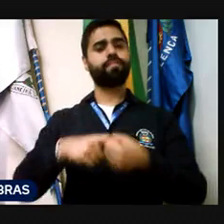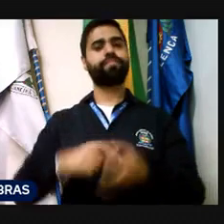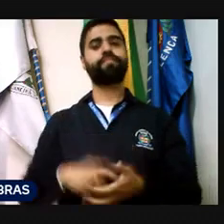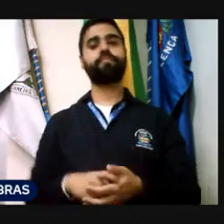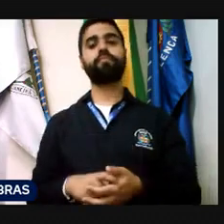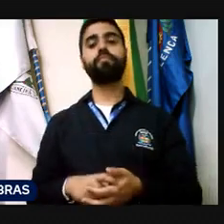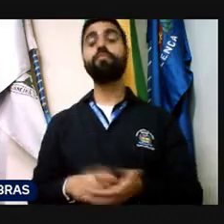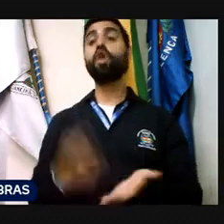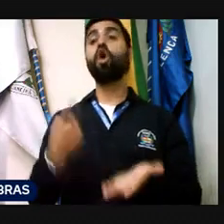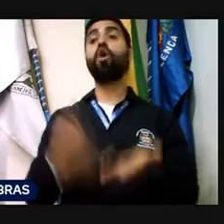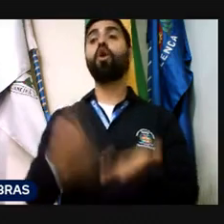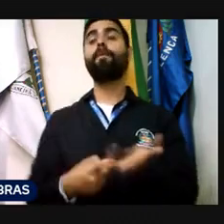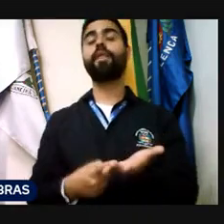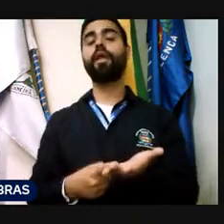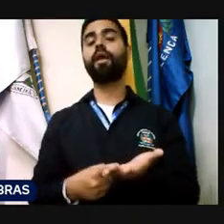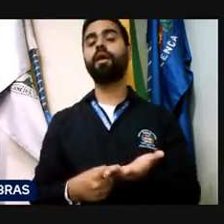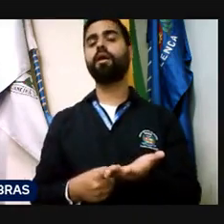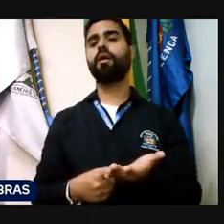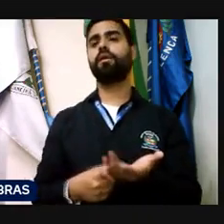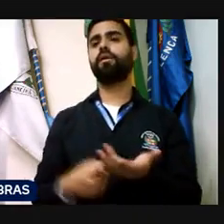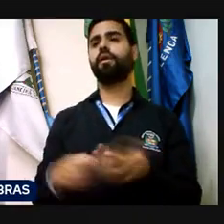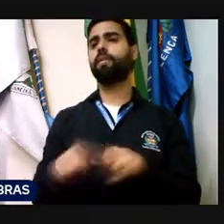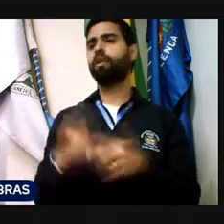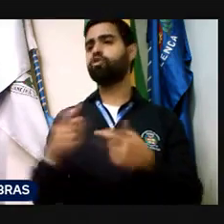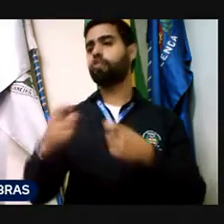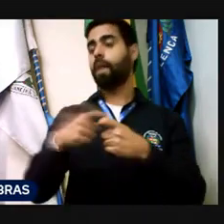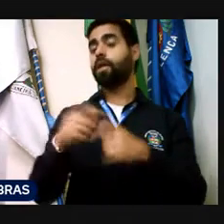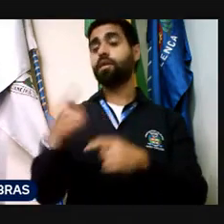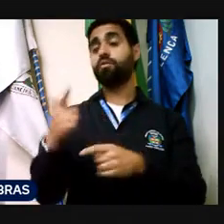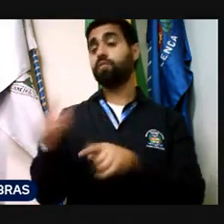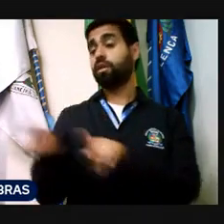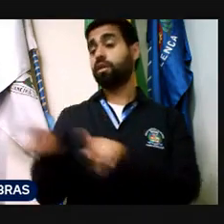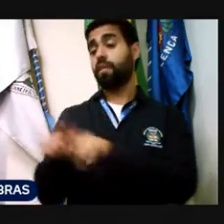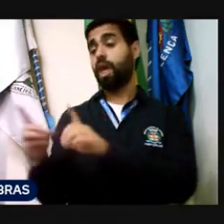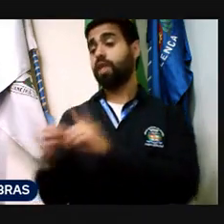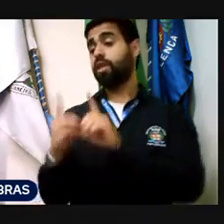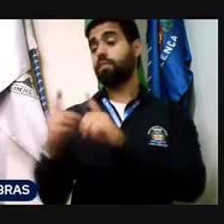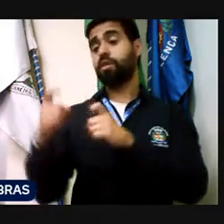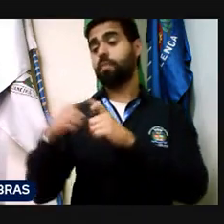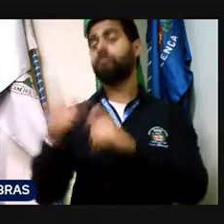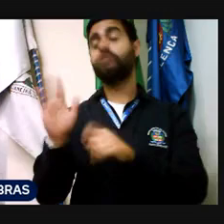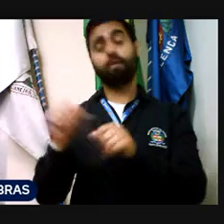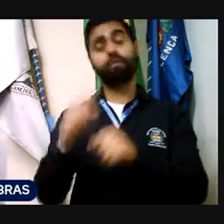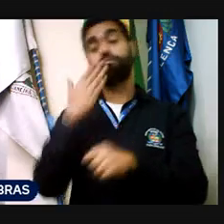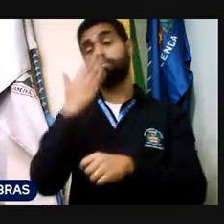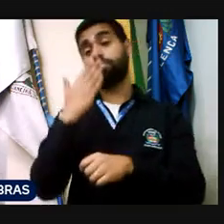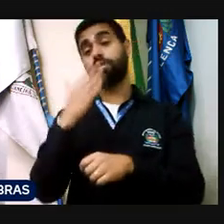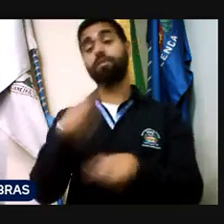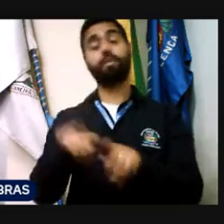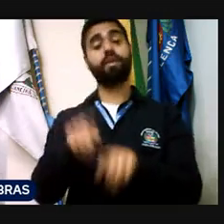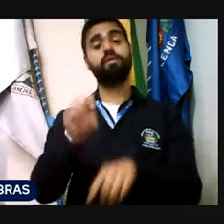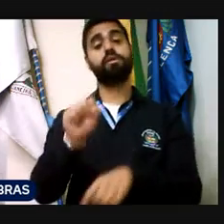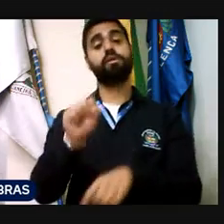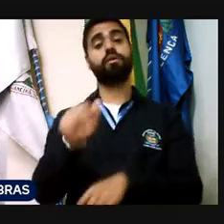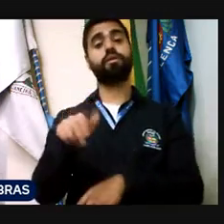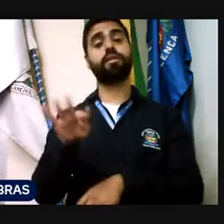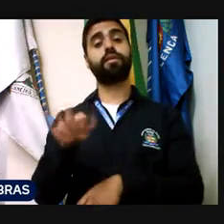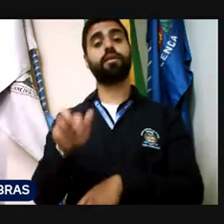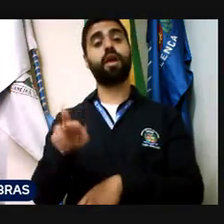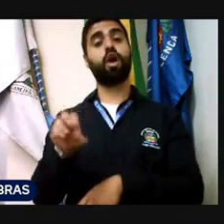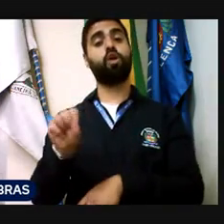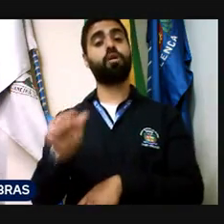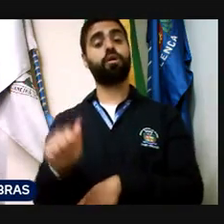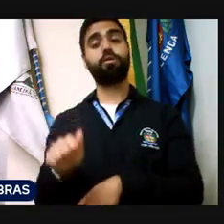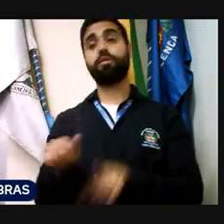as marcações de exames, né, e nós não temos também atendimento médico. Já fiz um requerimento lá no Santa Rosa 2, nós temos centro comunitário que